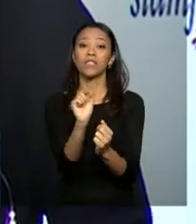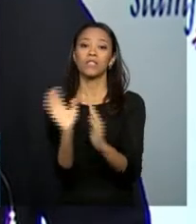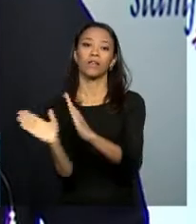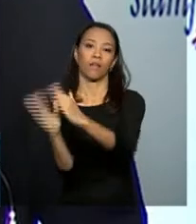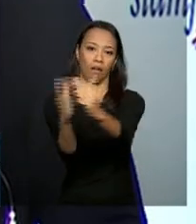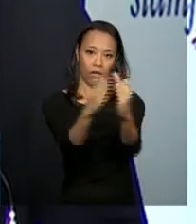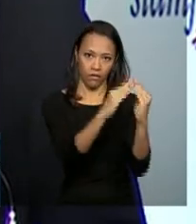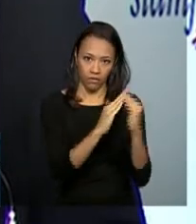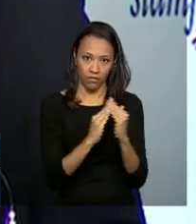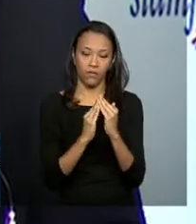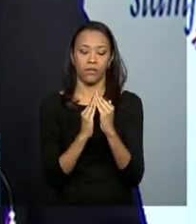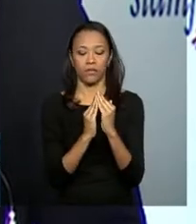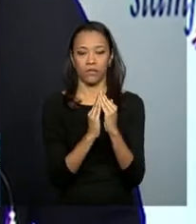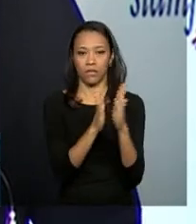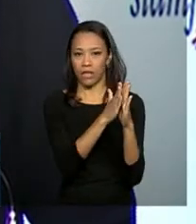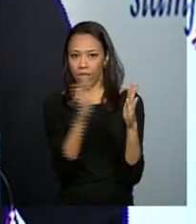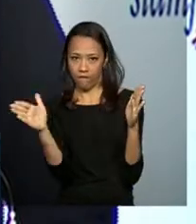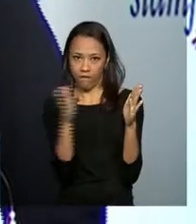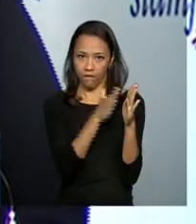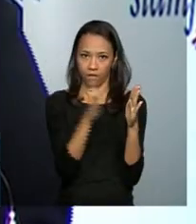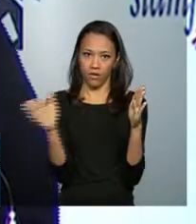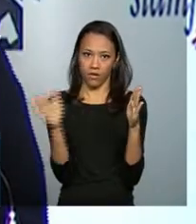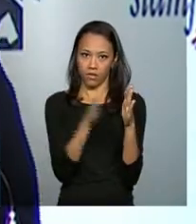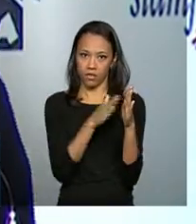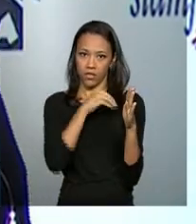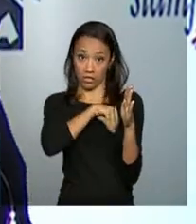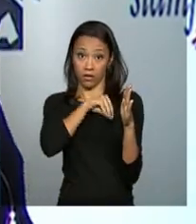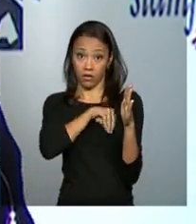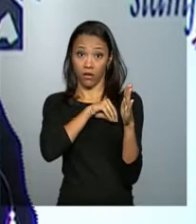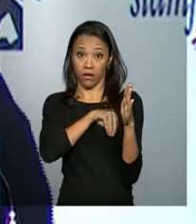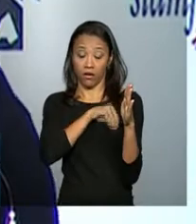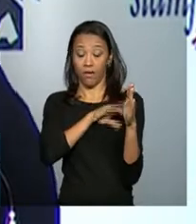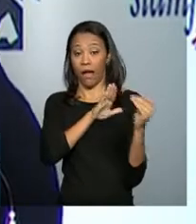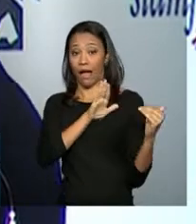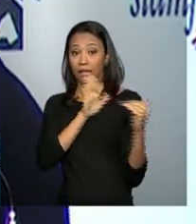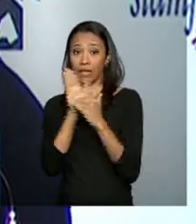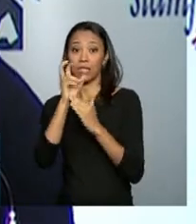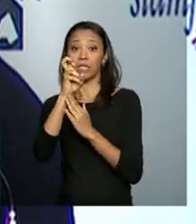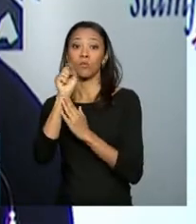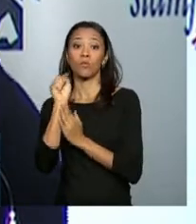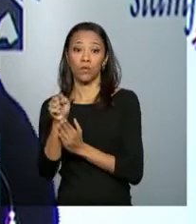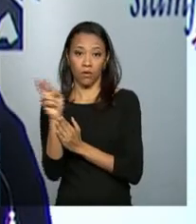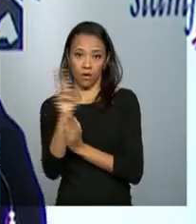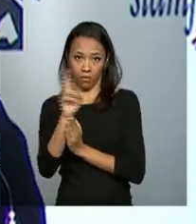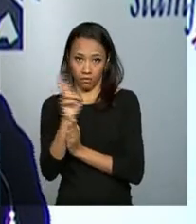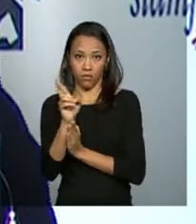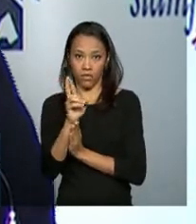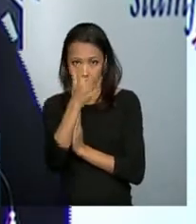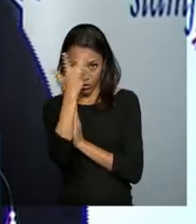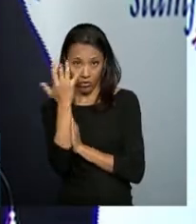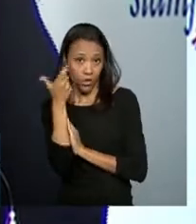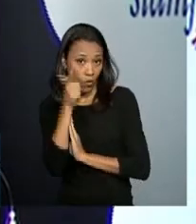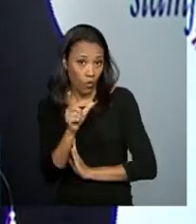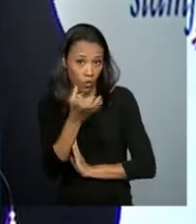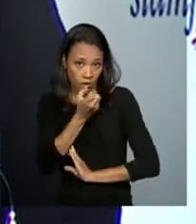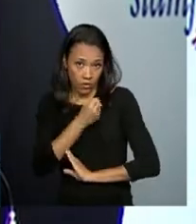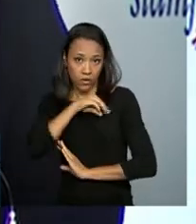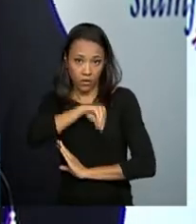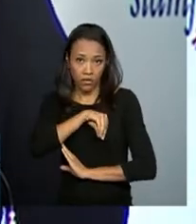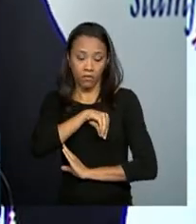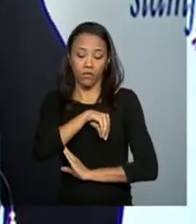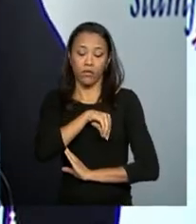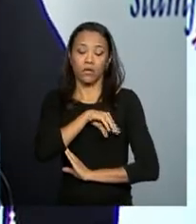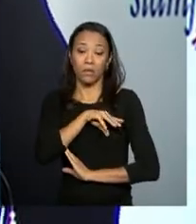moradias na faixa de renda até 5 mil reais.